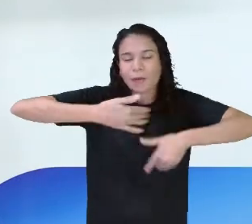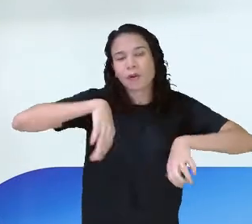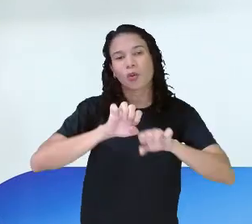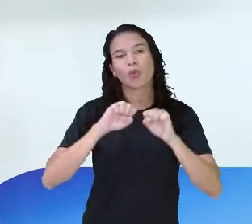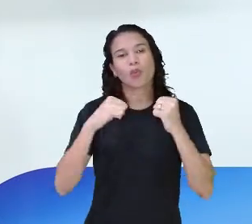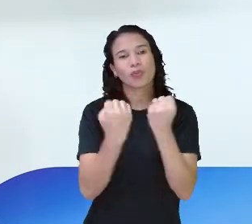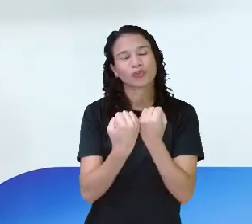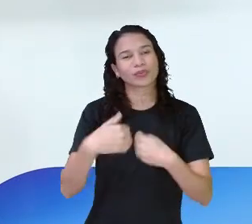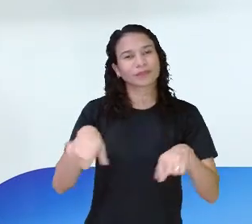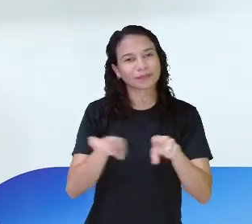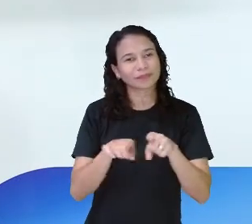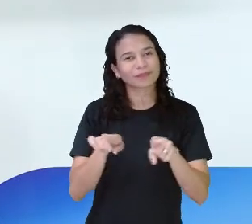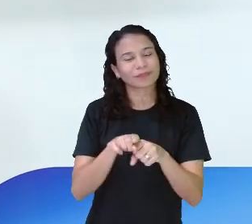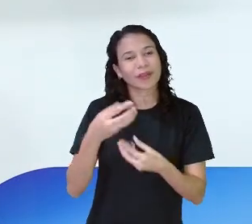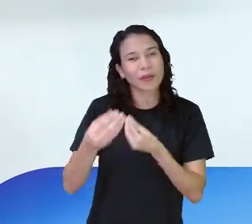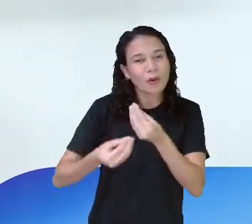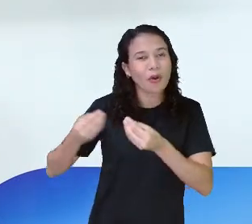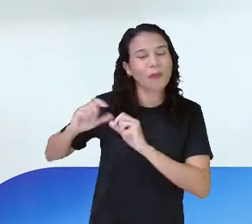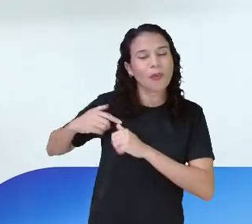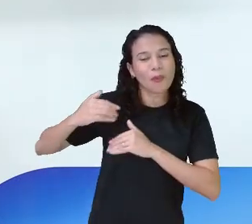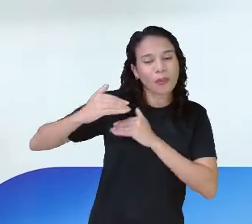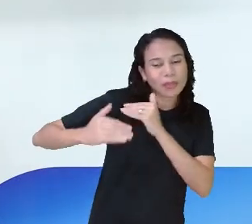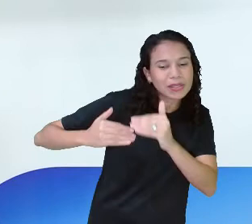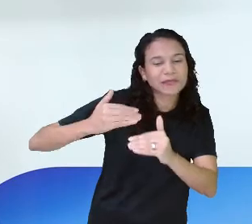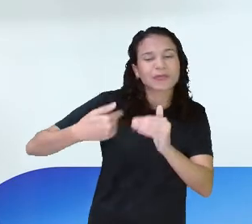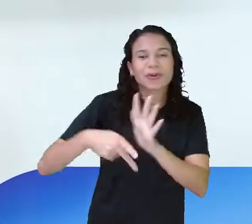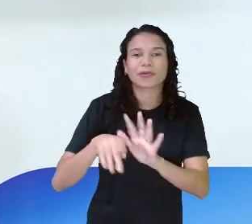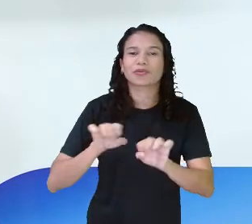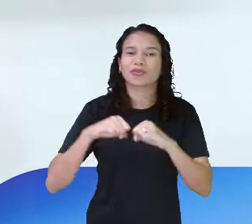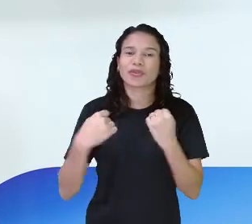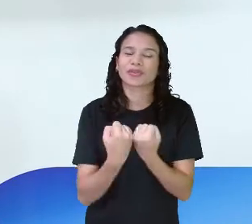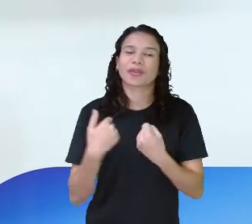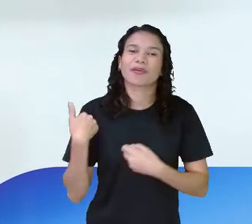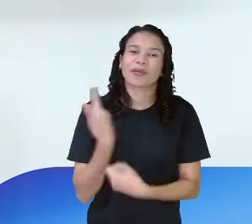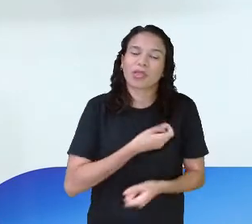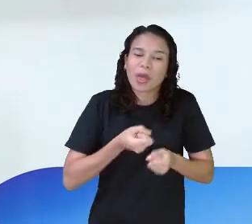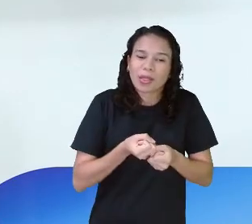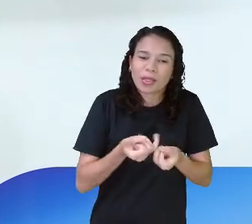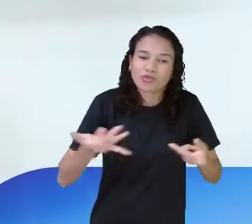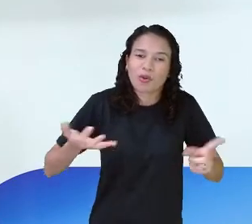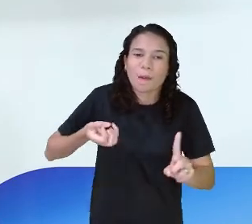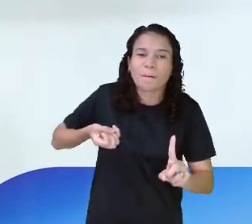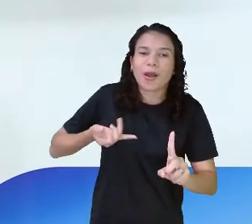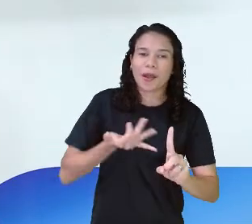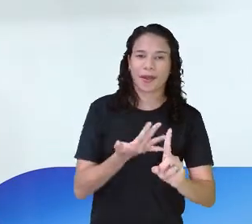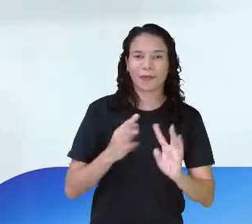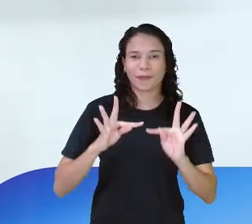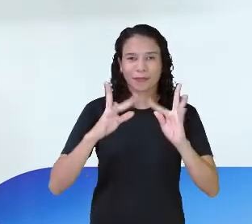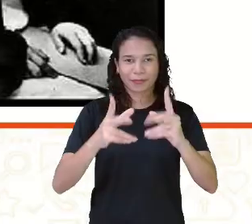social, né, e da herança social, construção social que deixa para a gente, para todos nós.